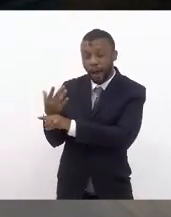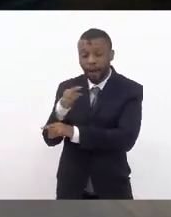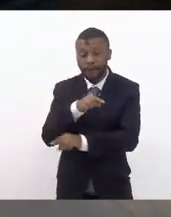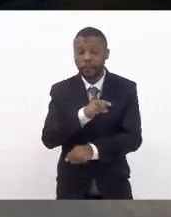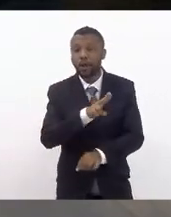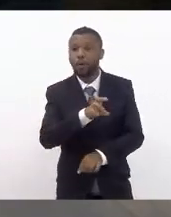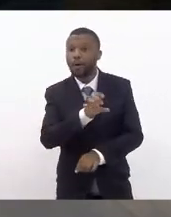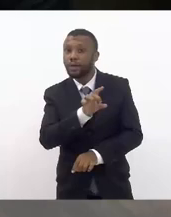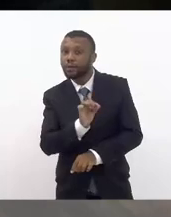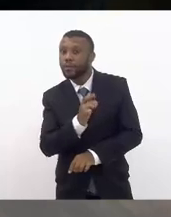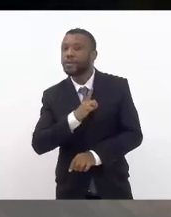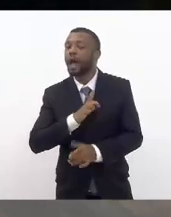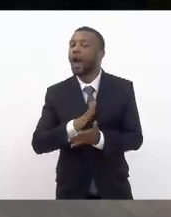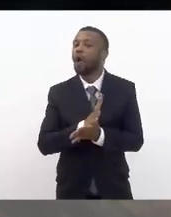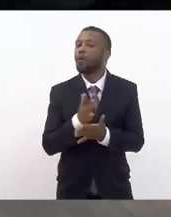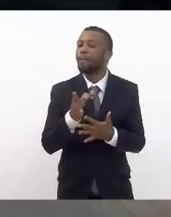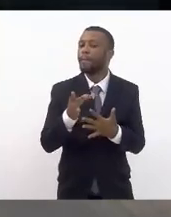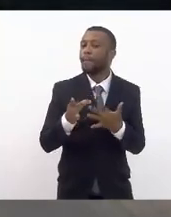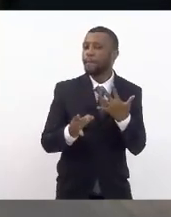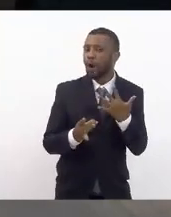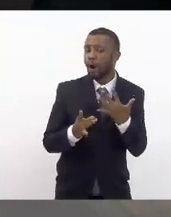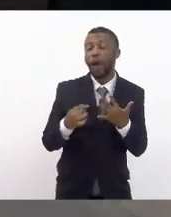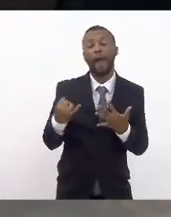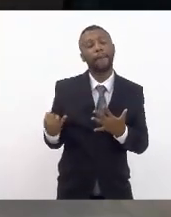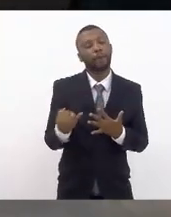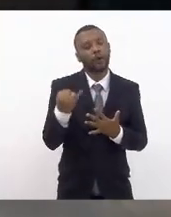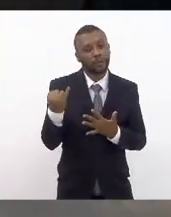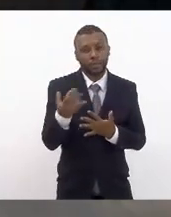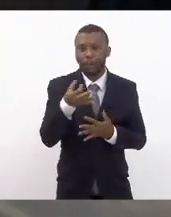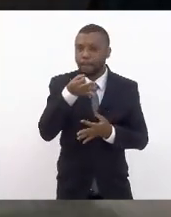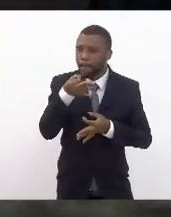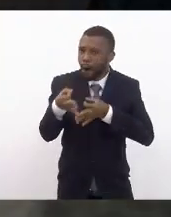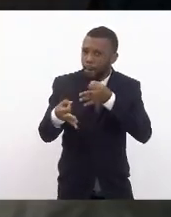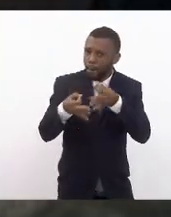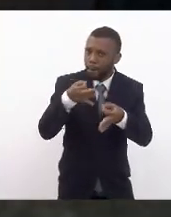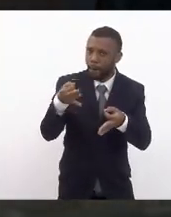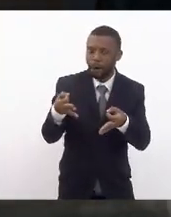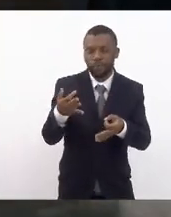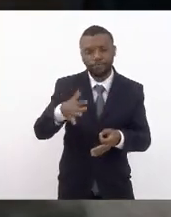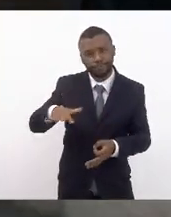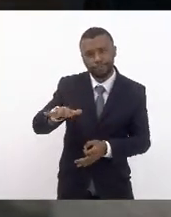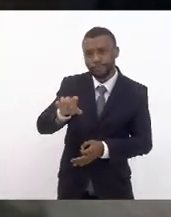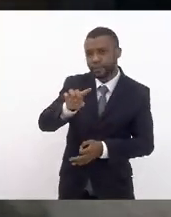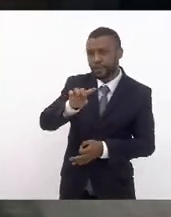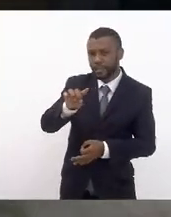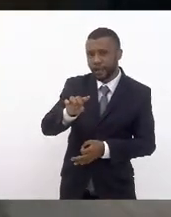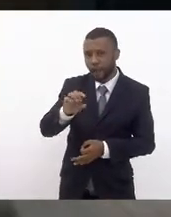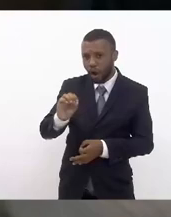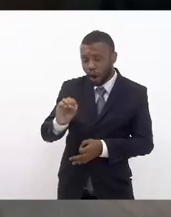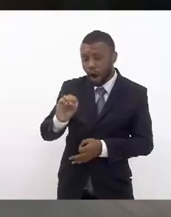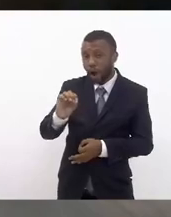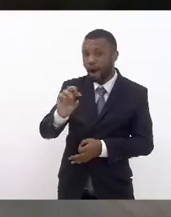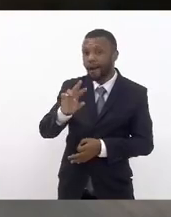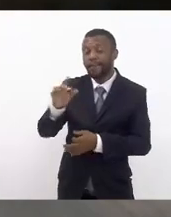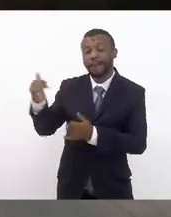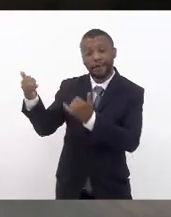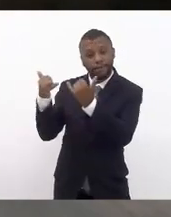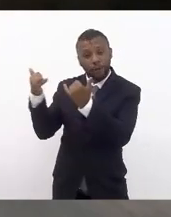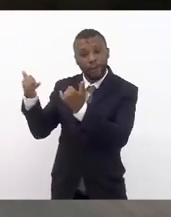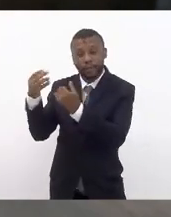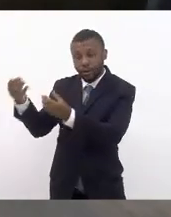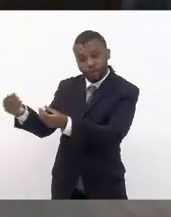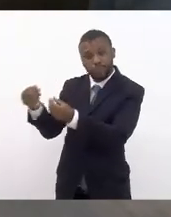são fundamentais para serem colocados aqui. A Zona Oeste receberá, senhor presidente, segundo dados